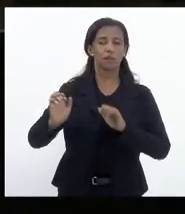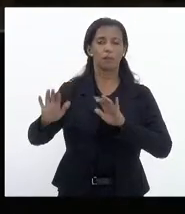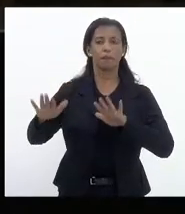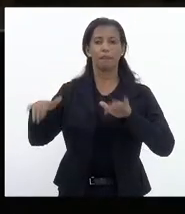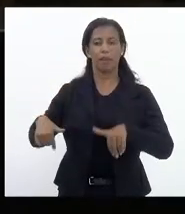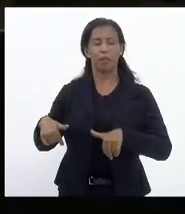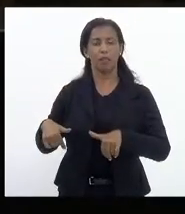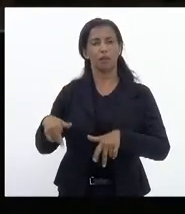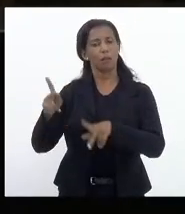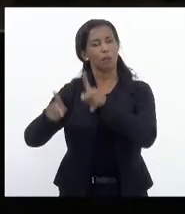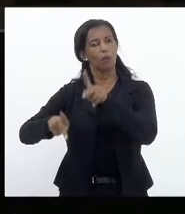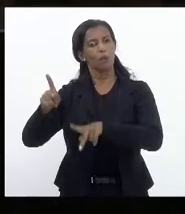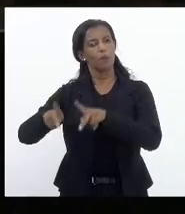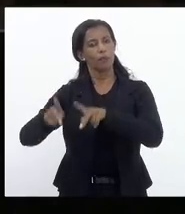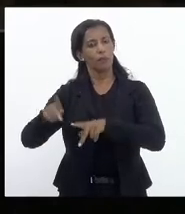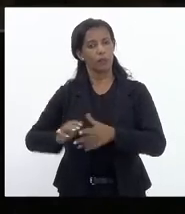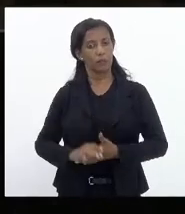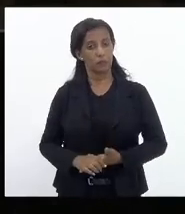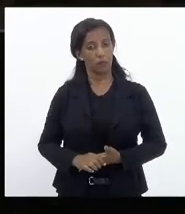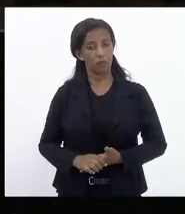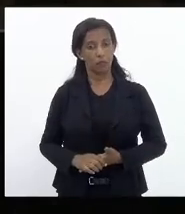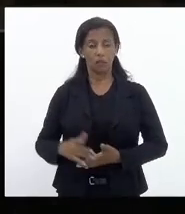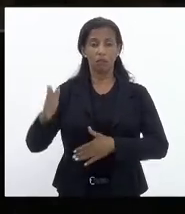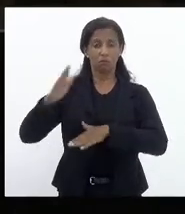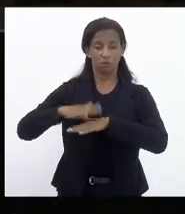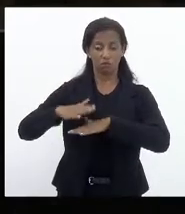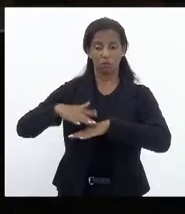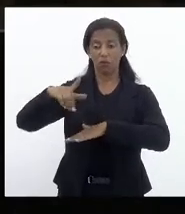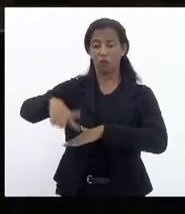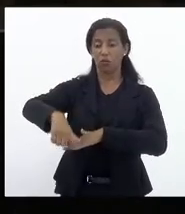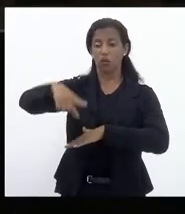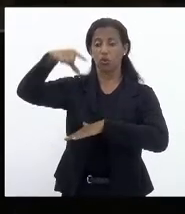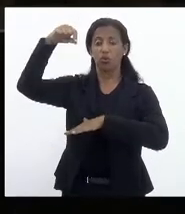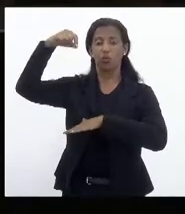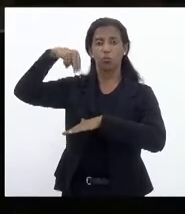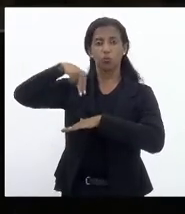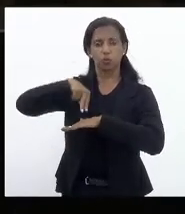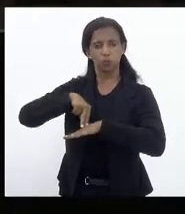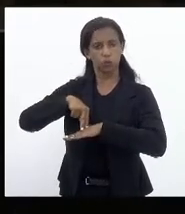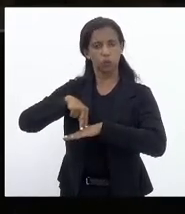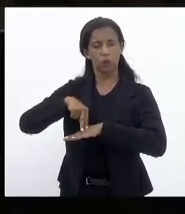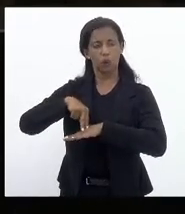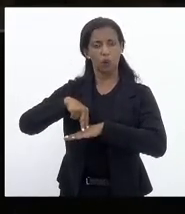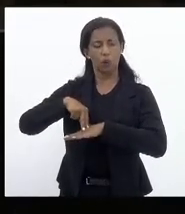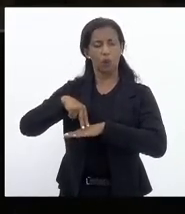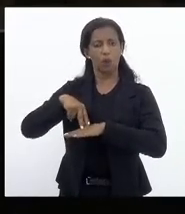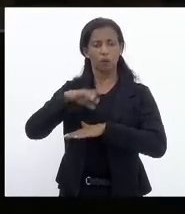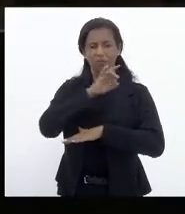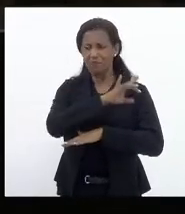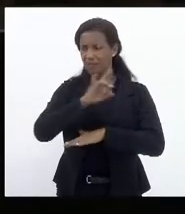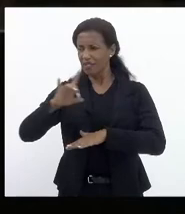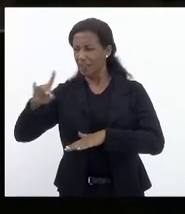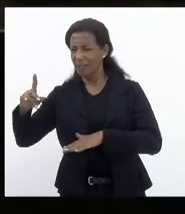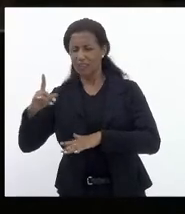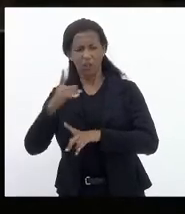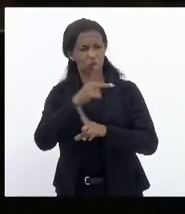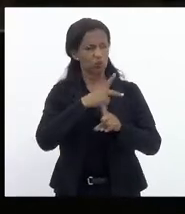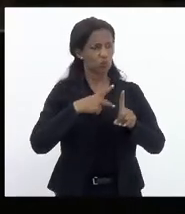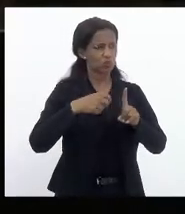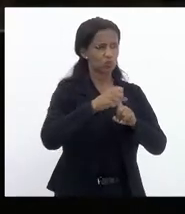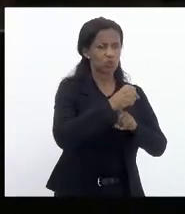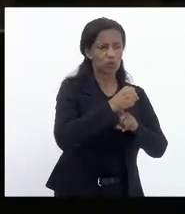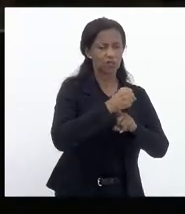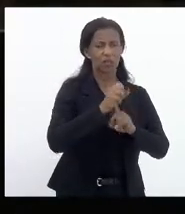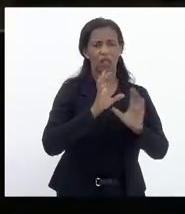bem da população que fomos eleitos para representar parte da sociedade cada um dentro da sua